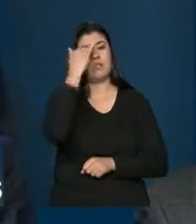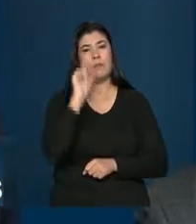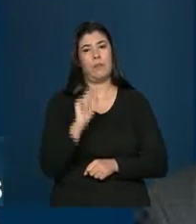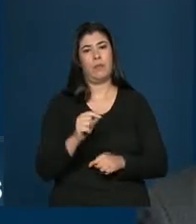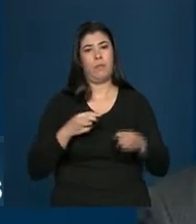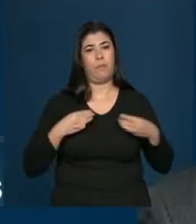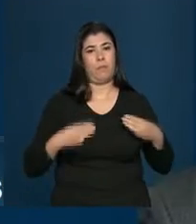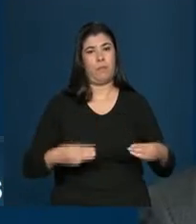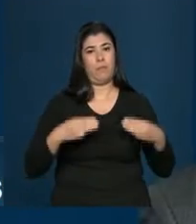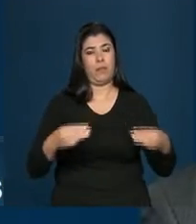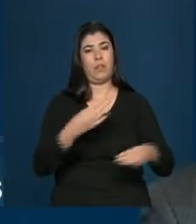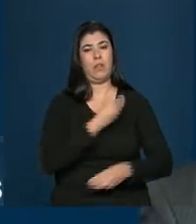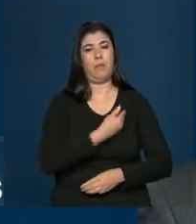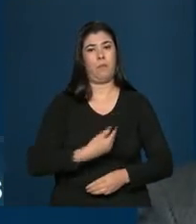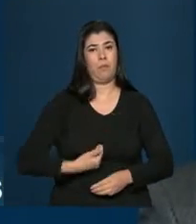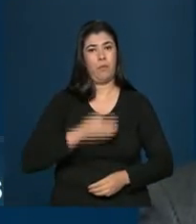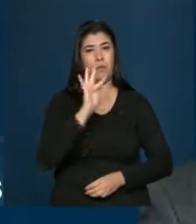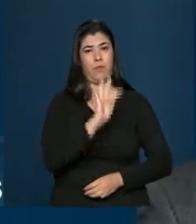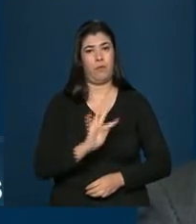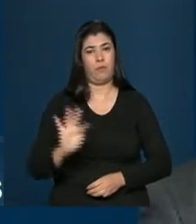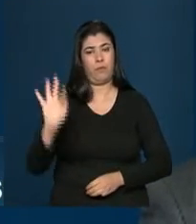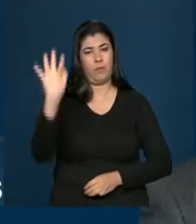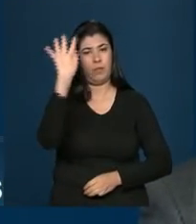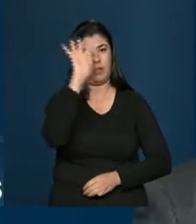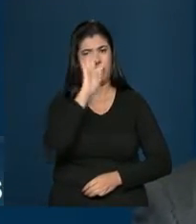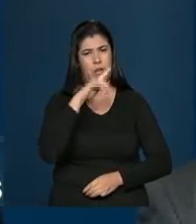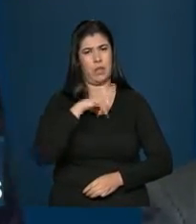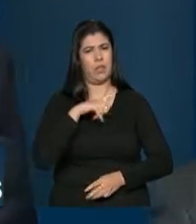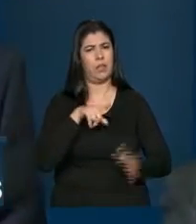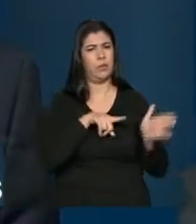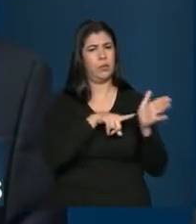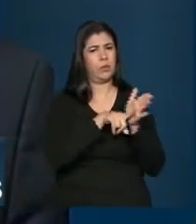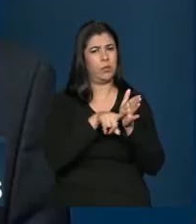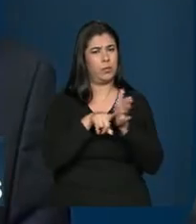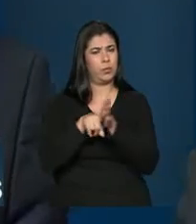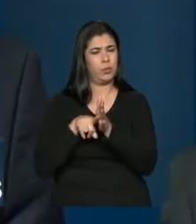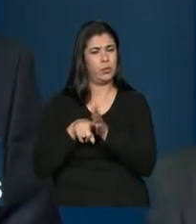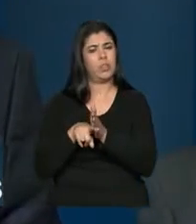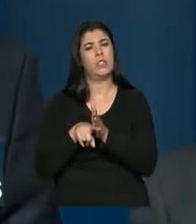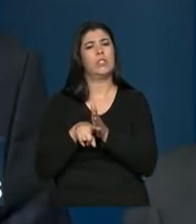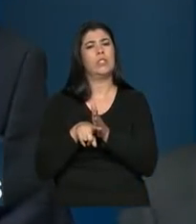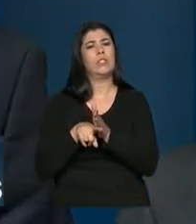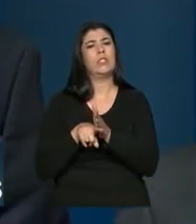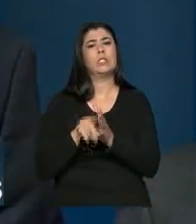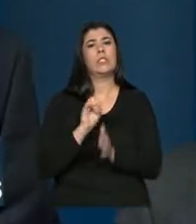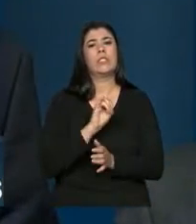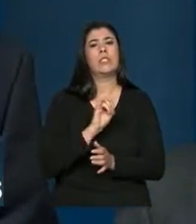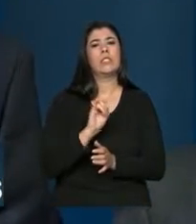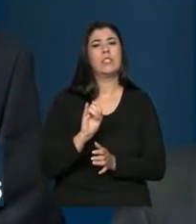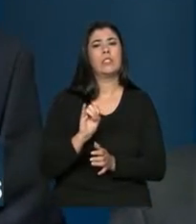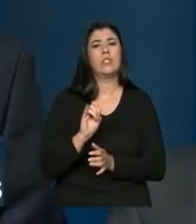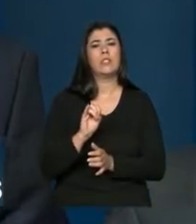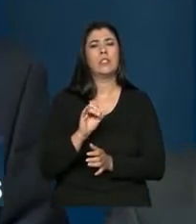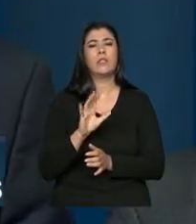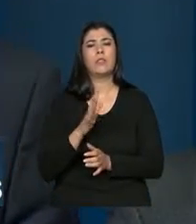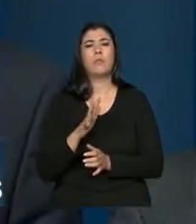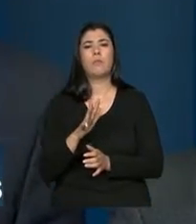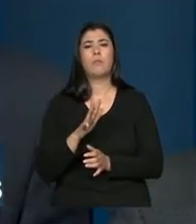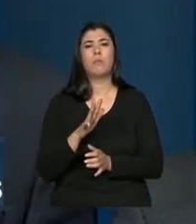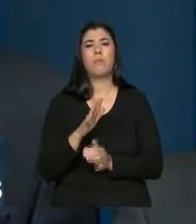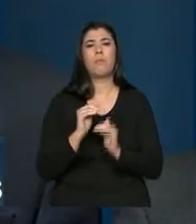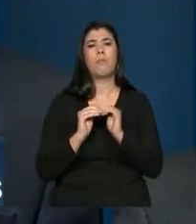do Ministério Público Federal, o número de inquéritos abertos da Polícia Federal, se eu não me engano,